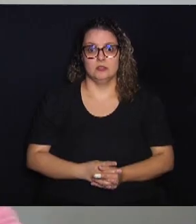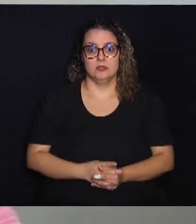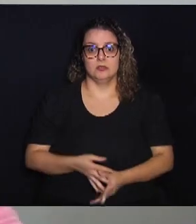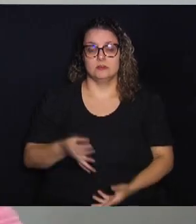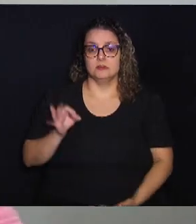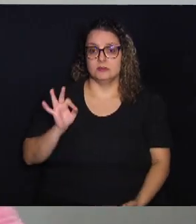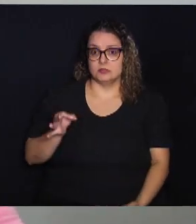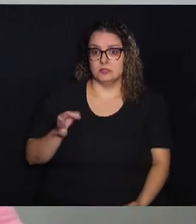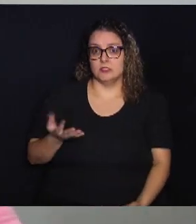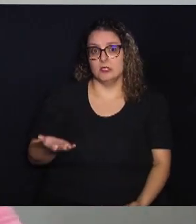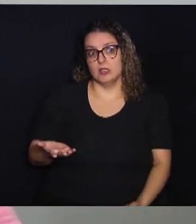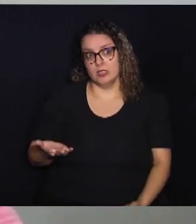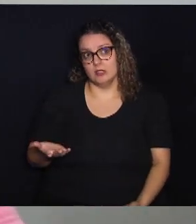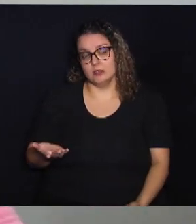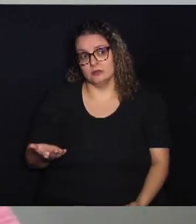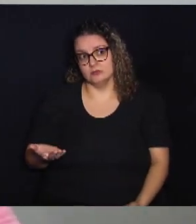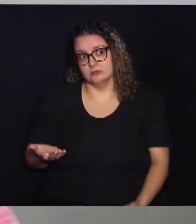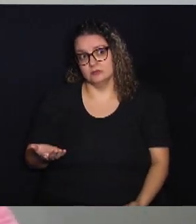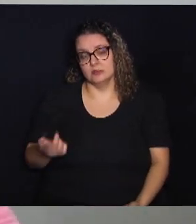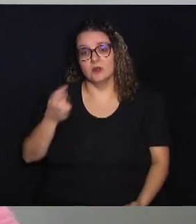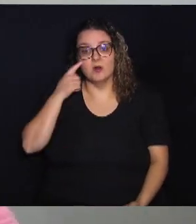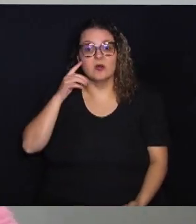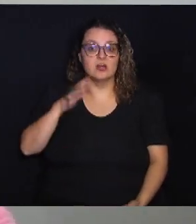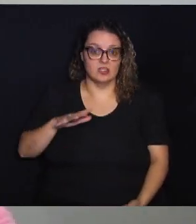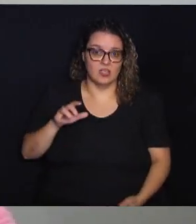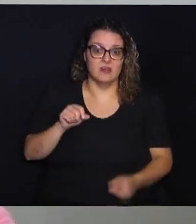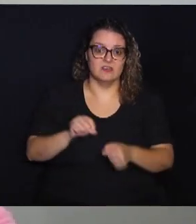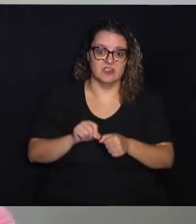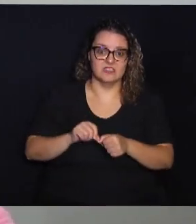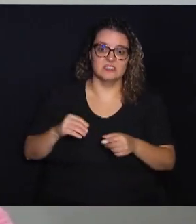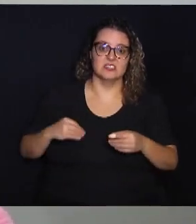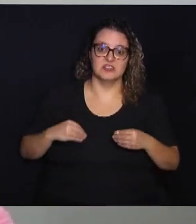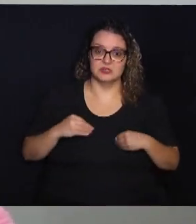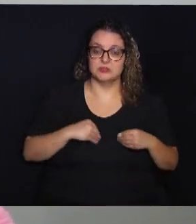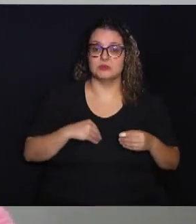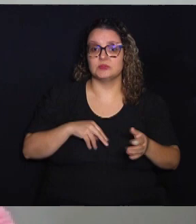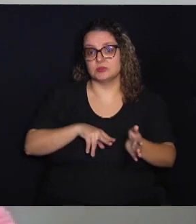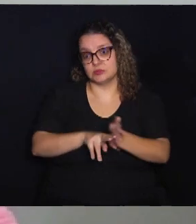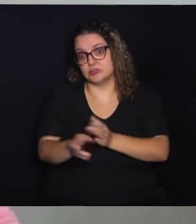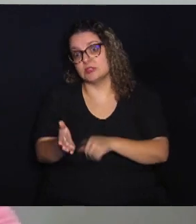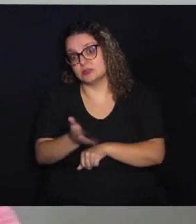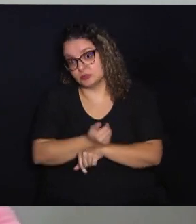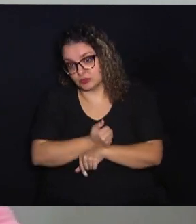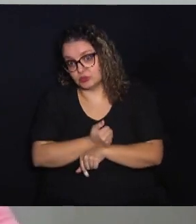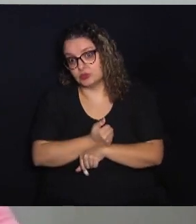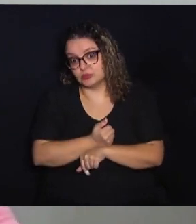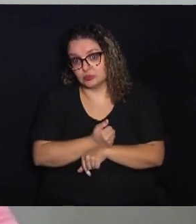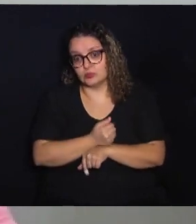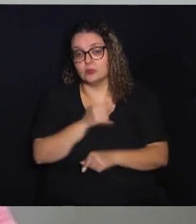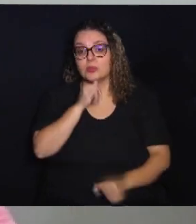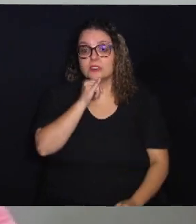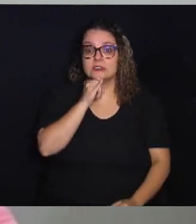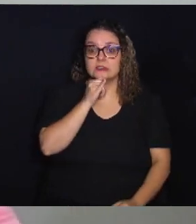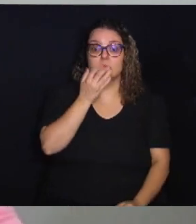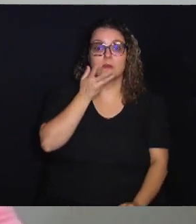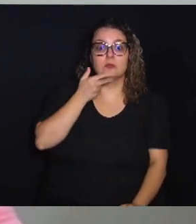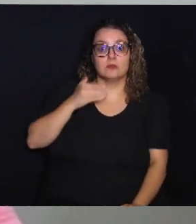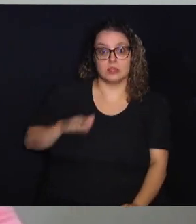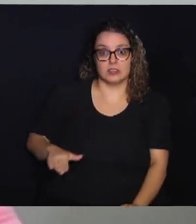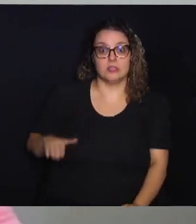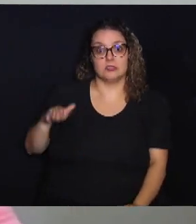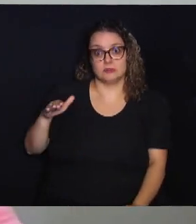Certo. O ideal é realizar o diagnóstico precocemente, por quê? Por exemplo, uma criança que